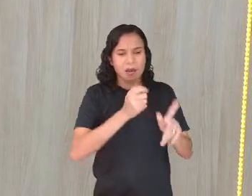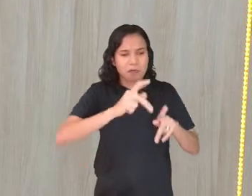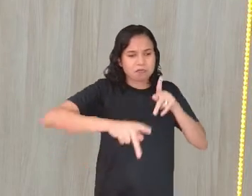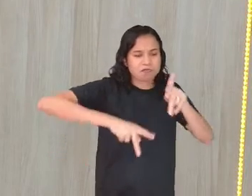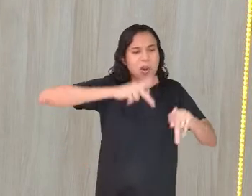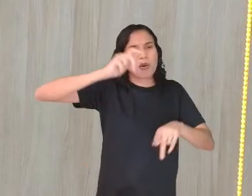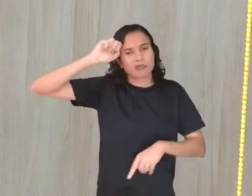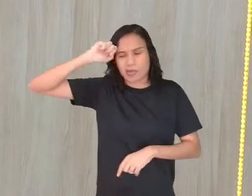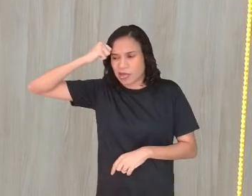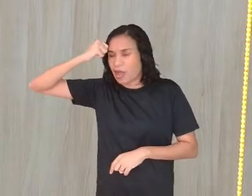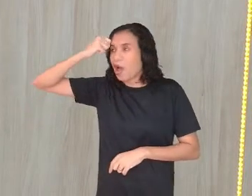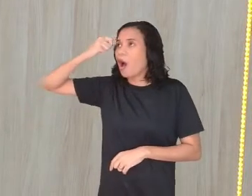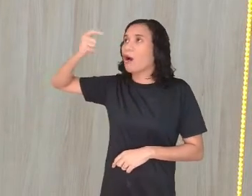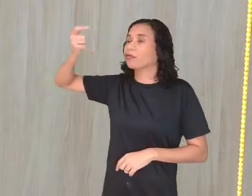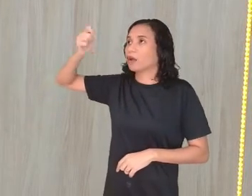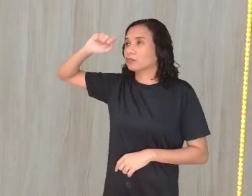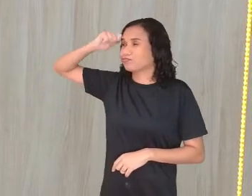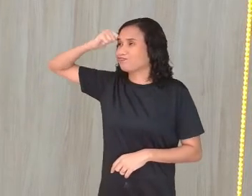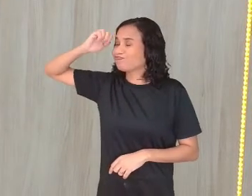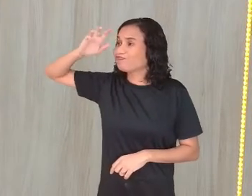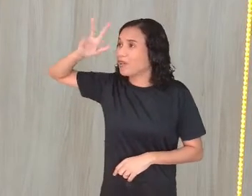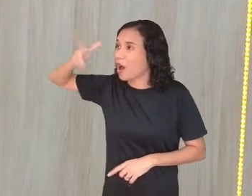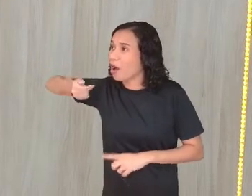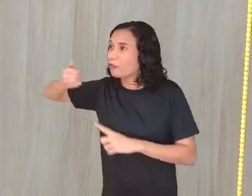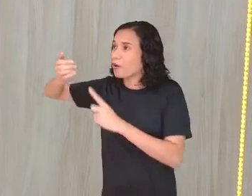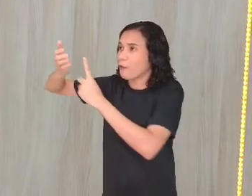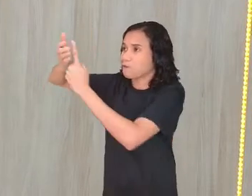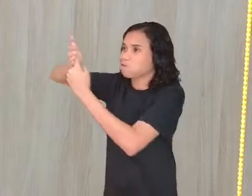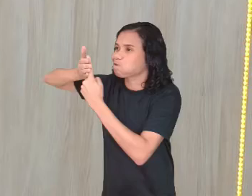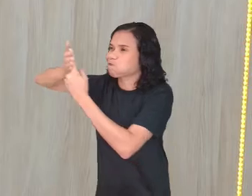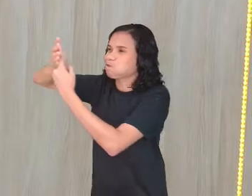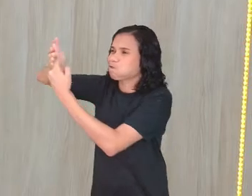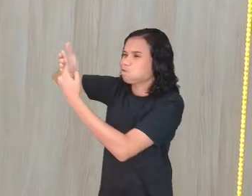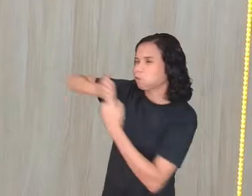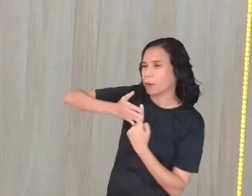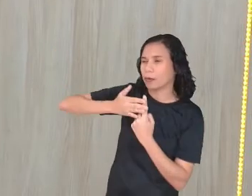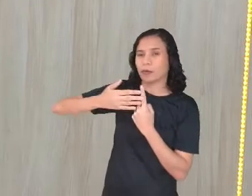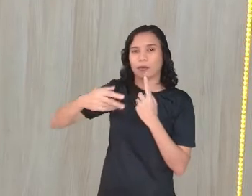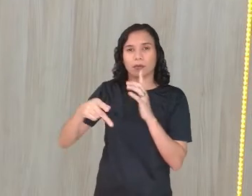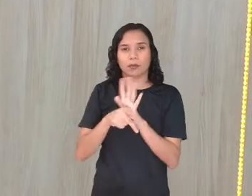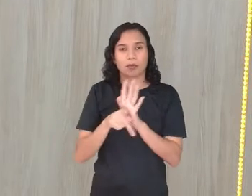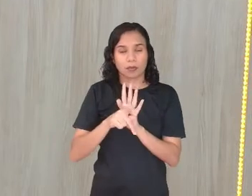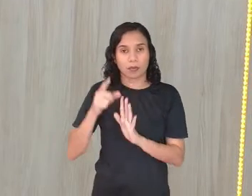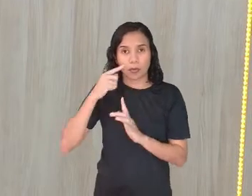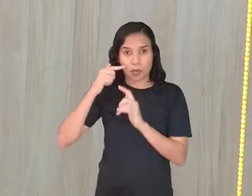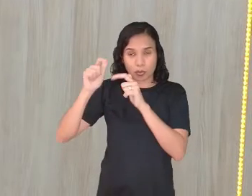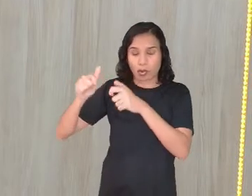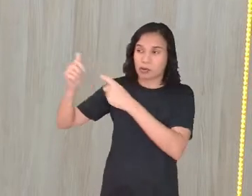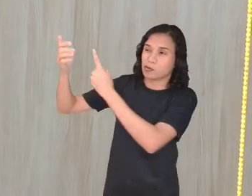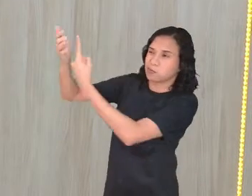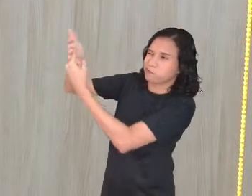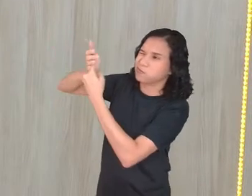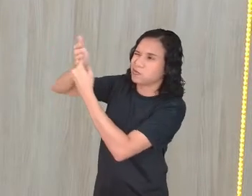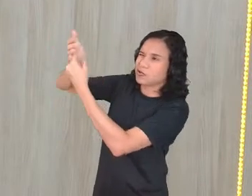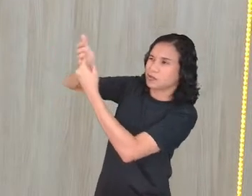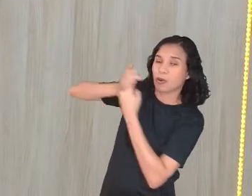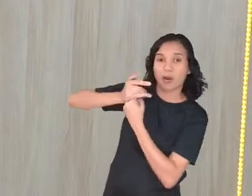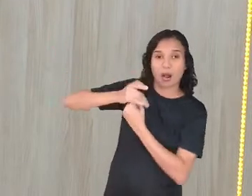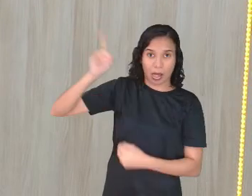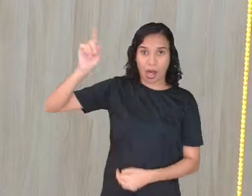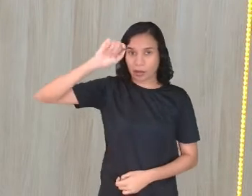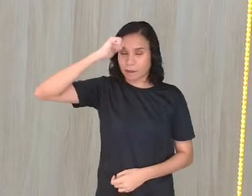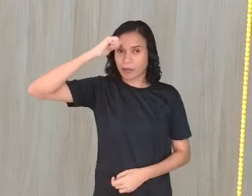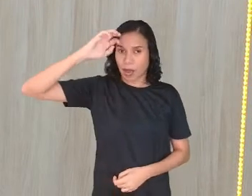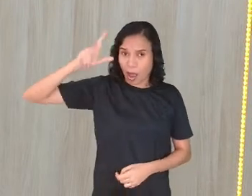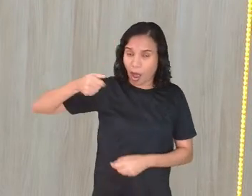africanos que vieram, né? Arrancados da sua territórios, né, lá na África